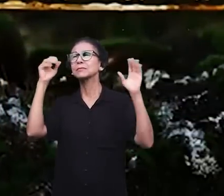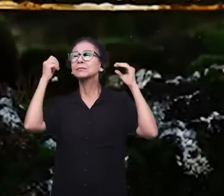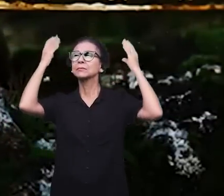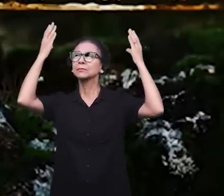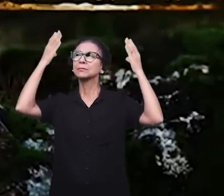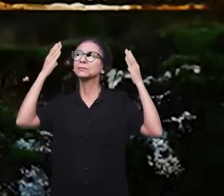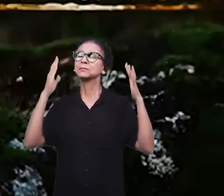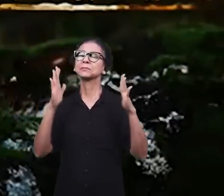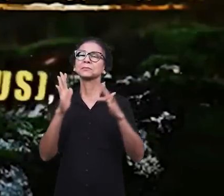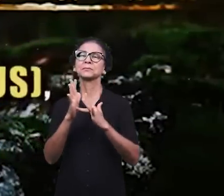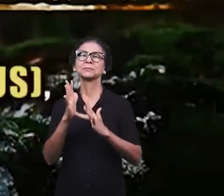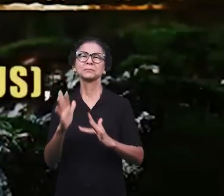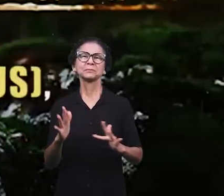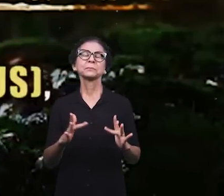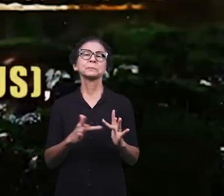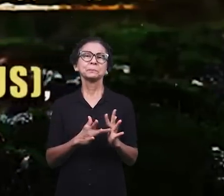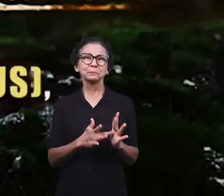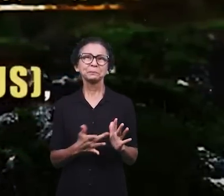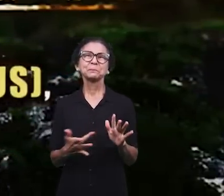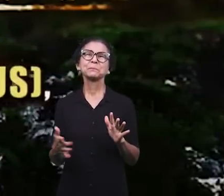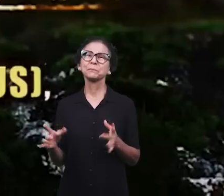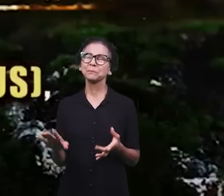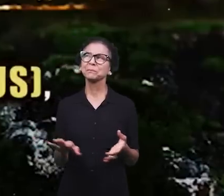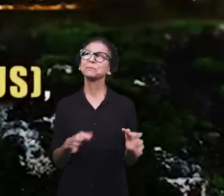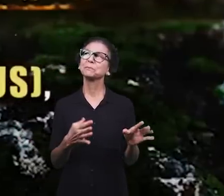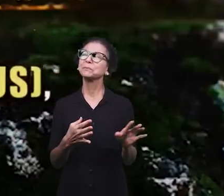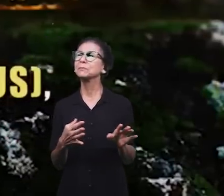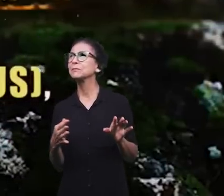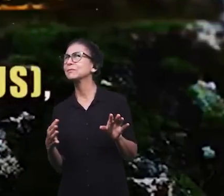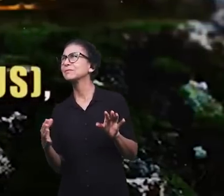glória. Veremos o Rei